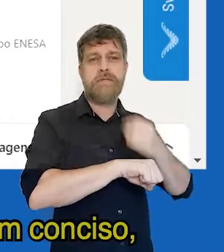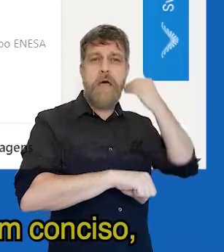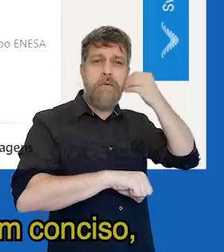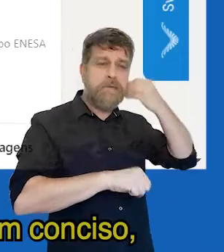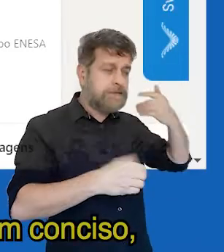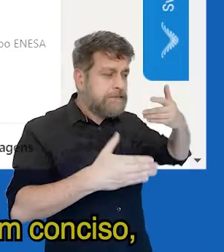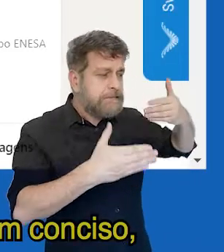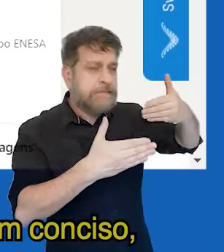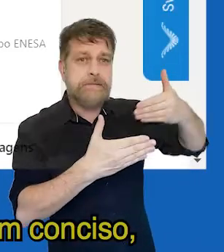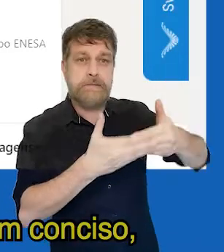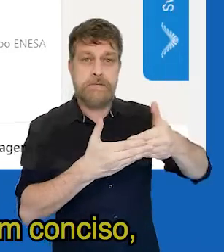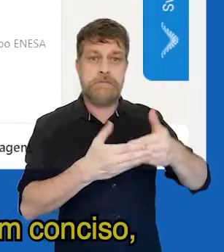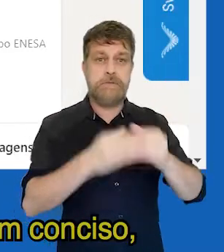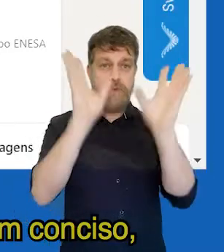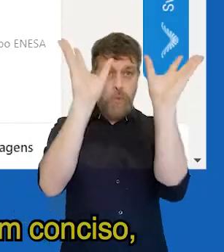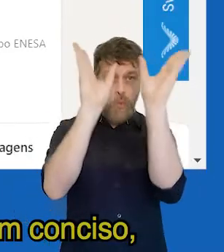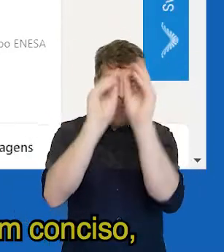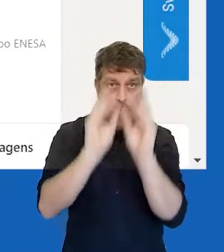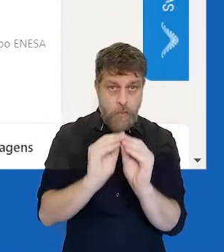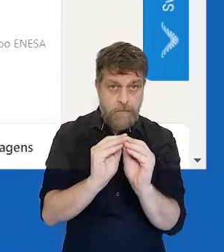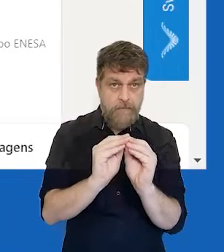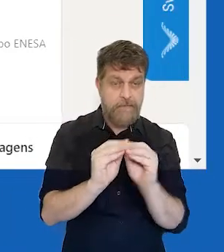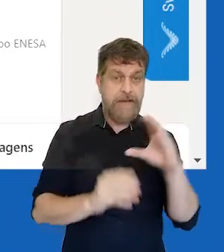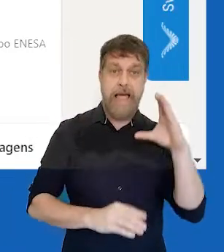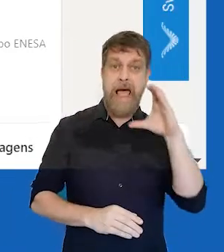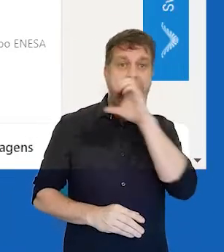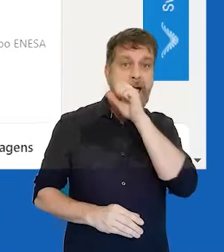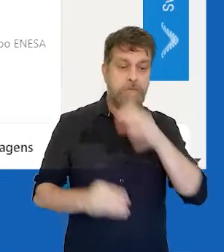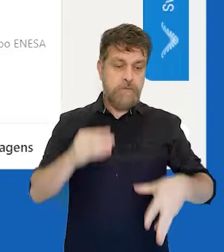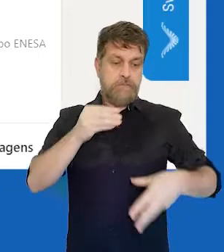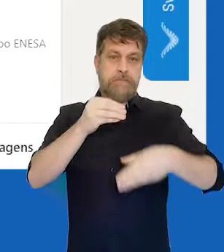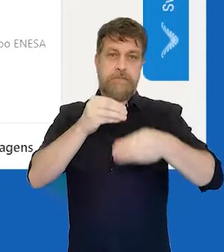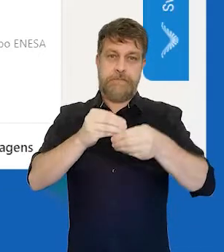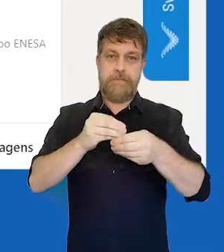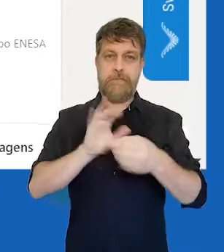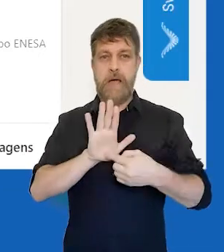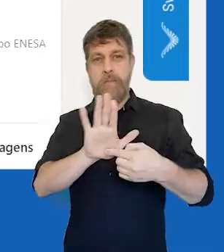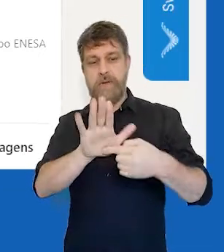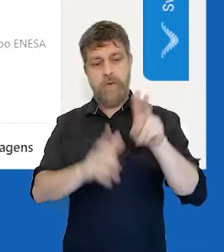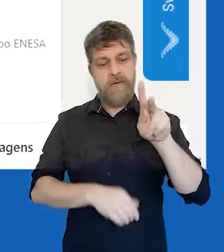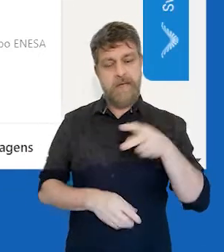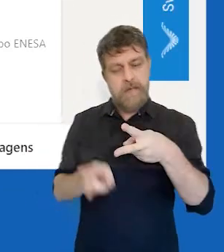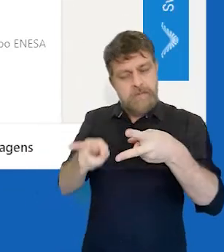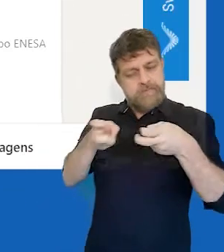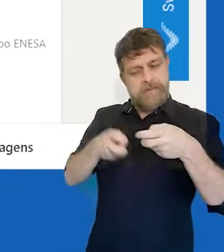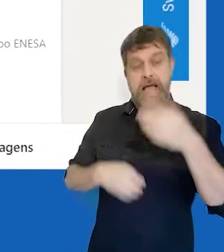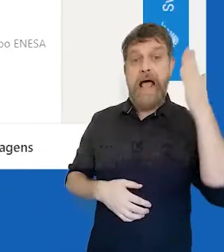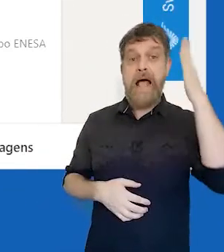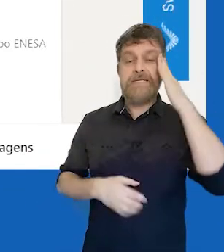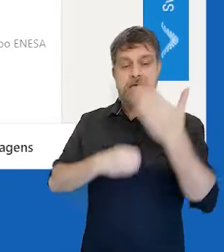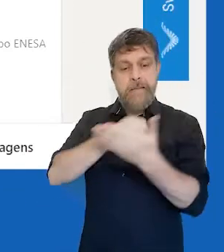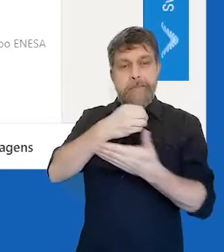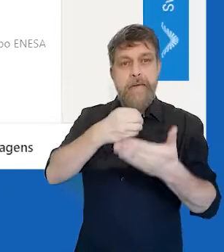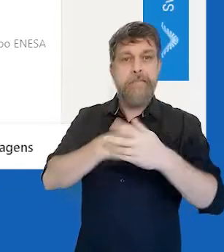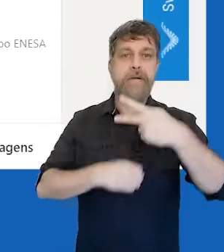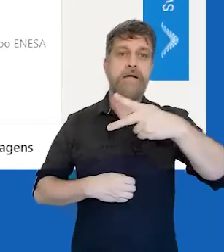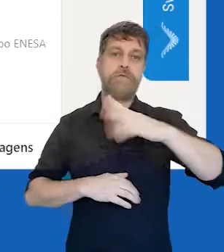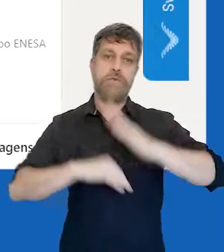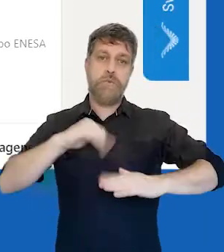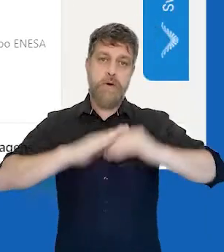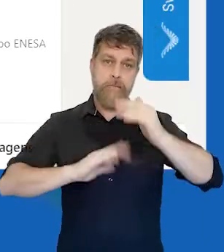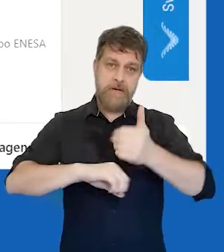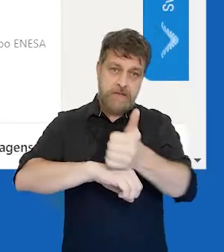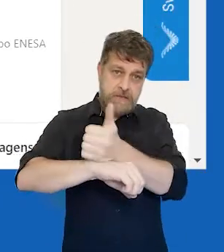mas o Sumário Ele é bem conciso é mais realmente um aperitivo para o recrutador que tem uma noção sobre a sua atividade